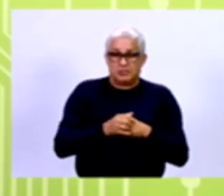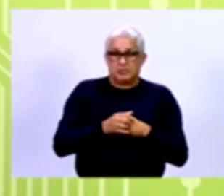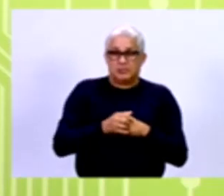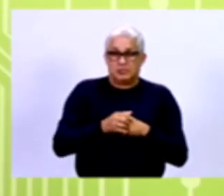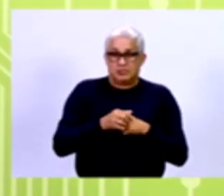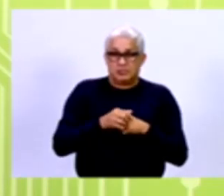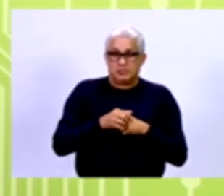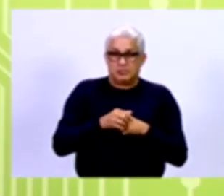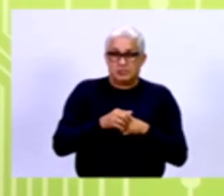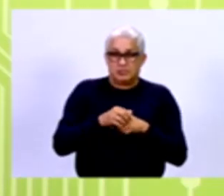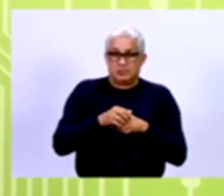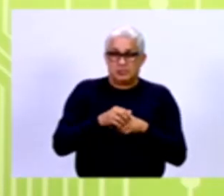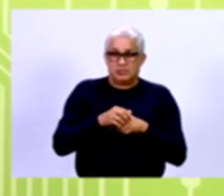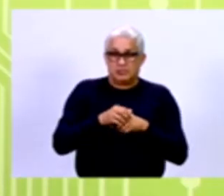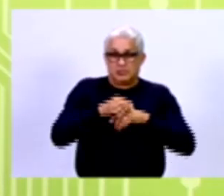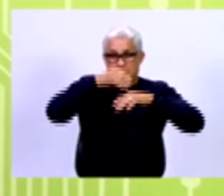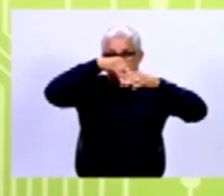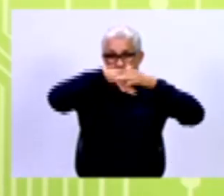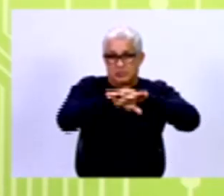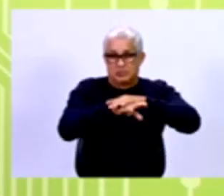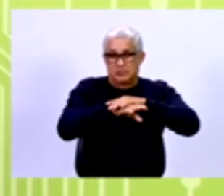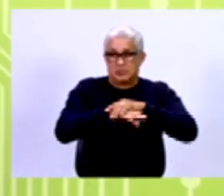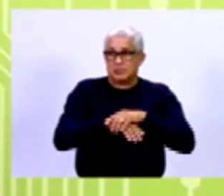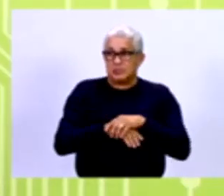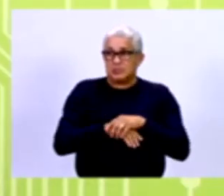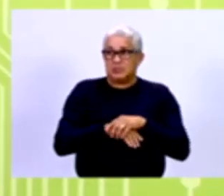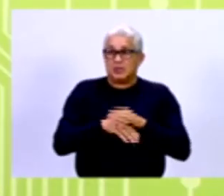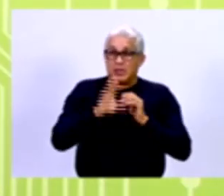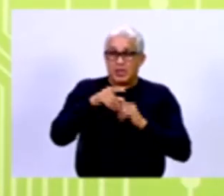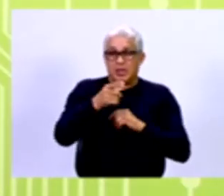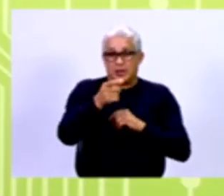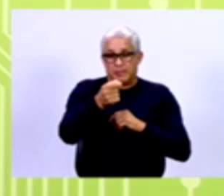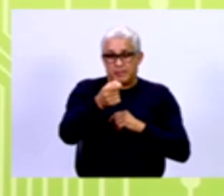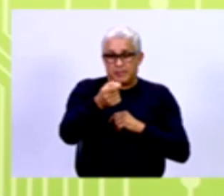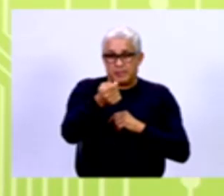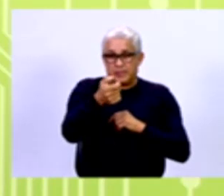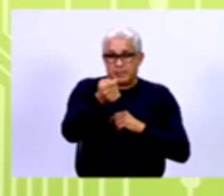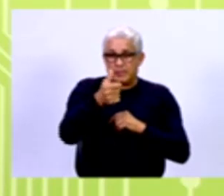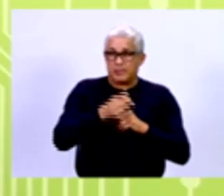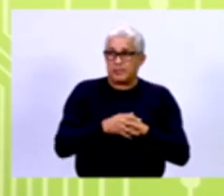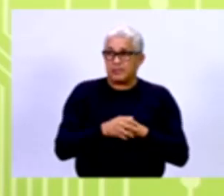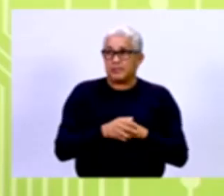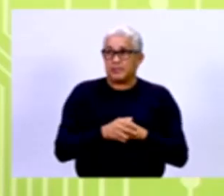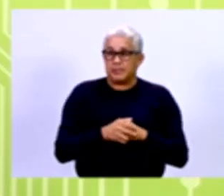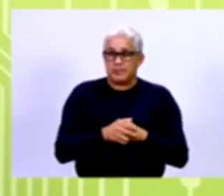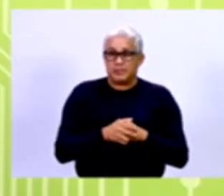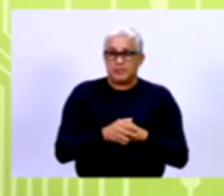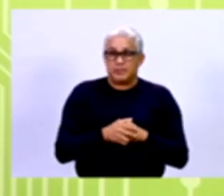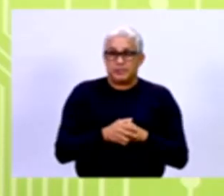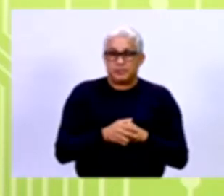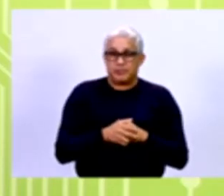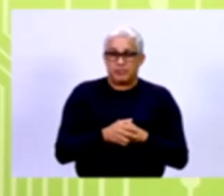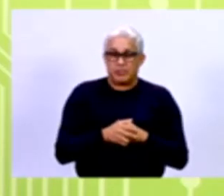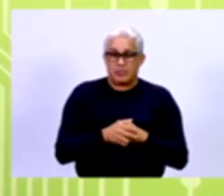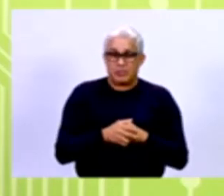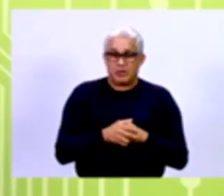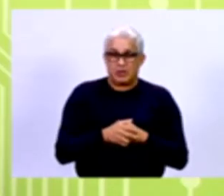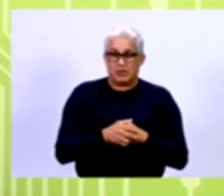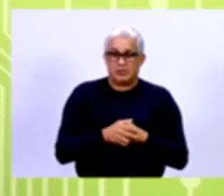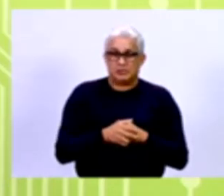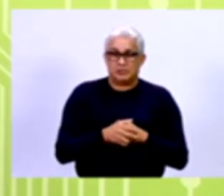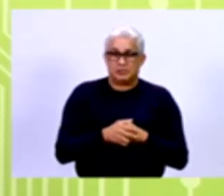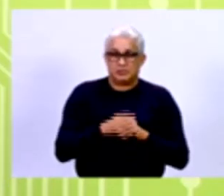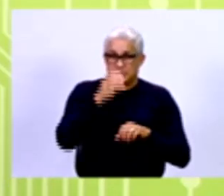reservar valor ou reservar patrimônio é em moeda, né? Então, uma vez construída